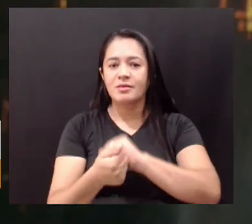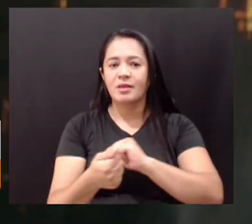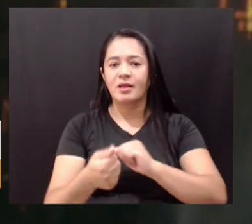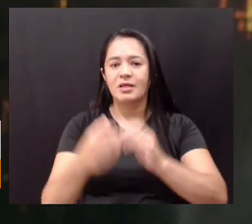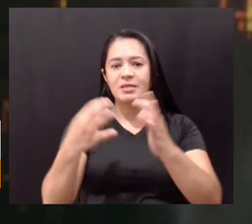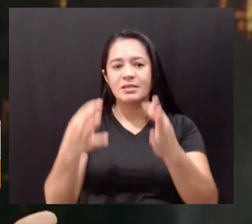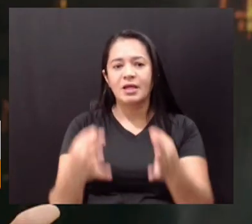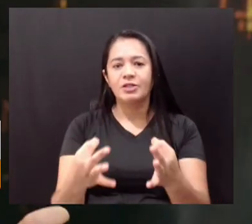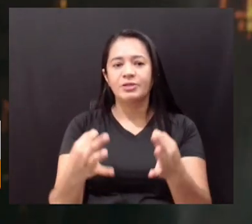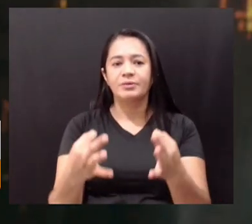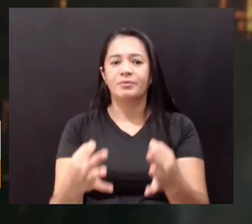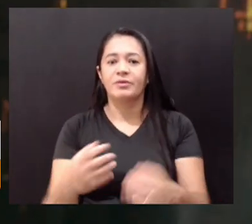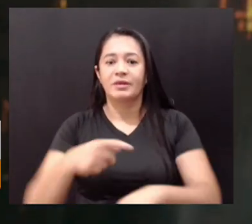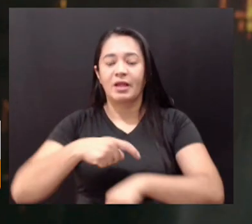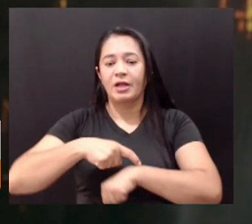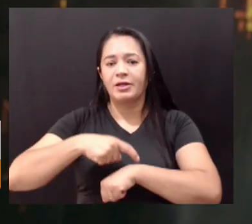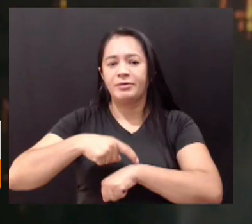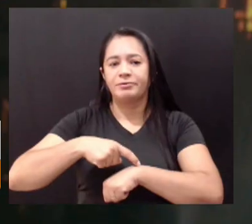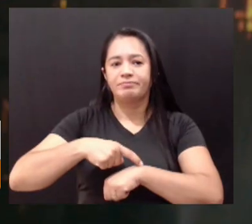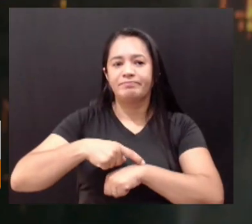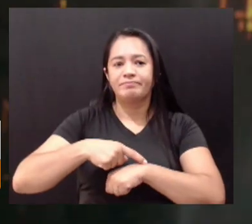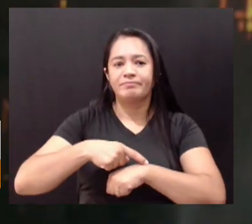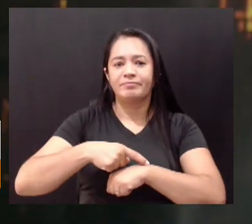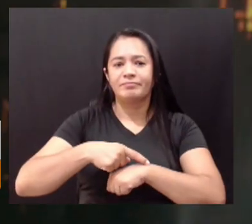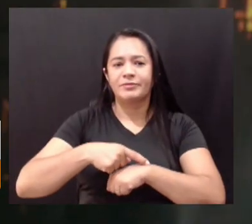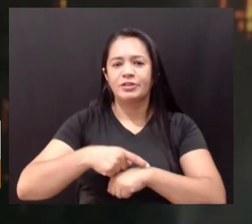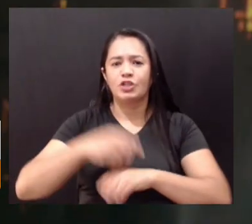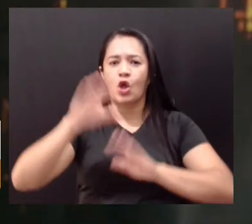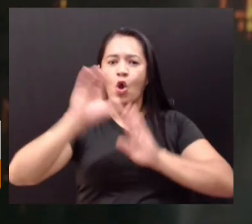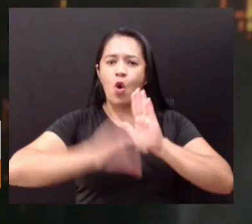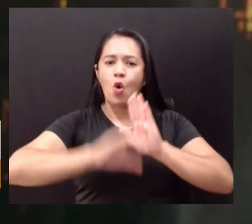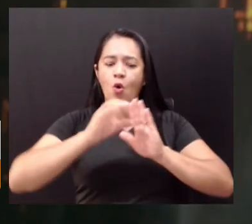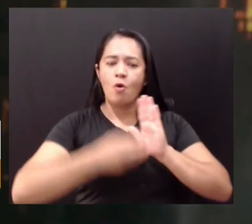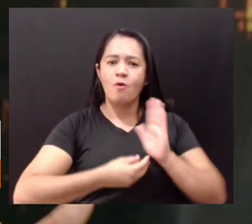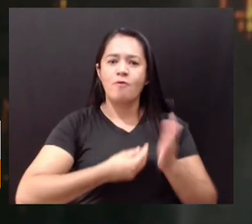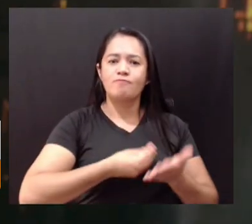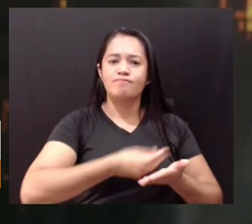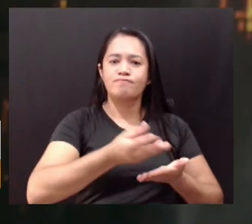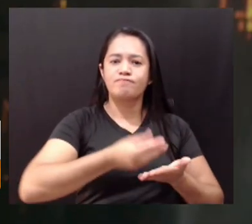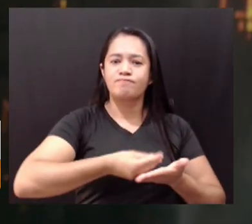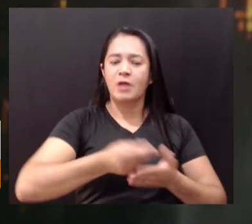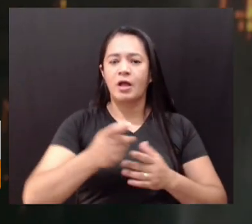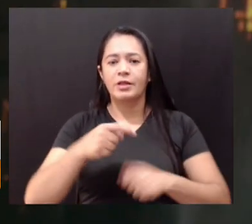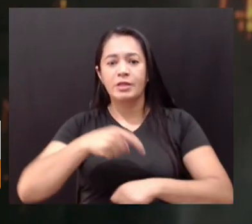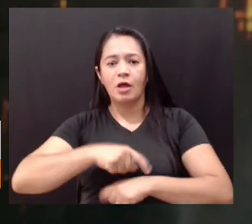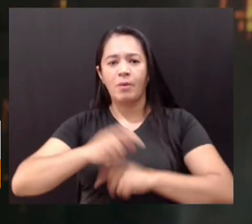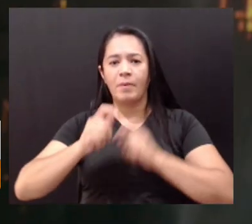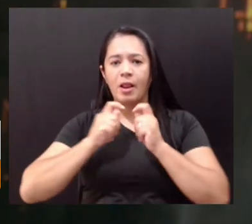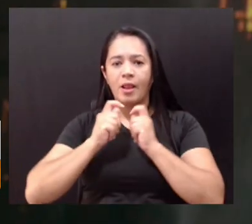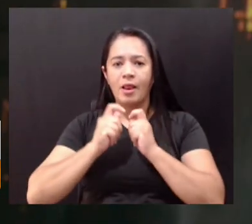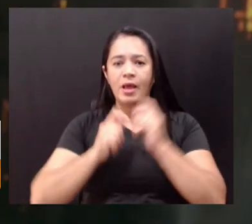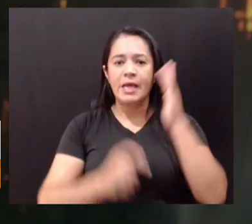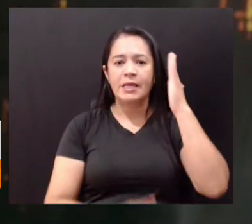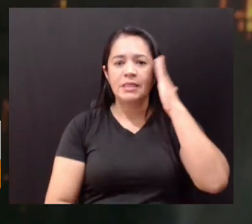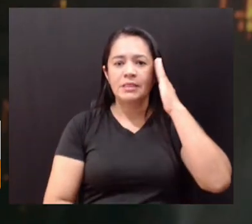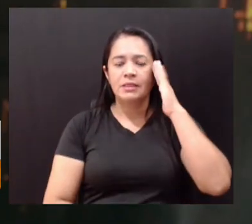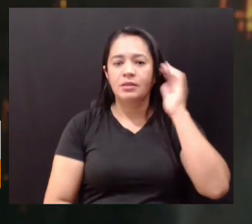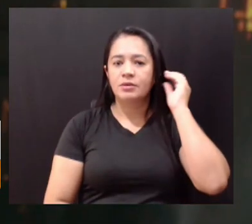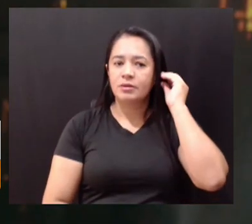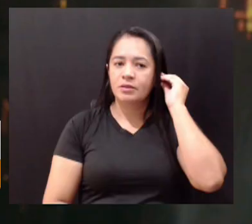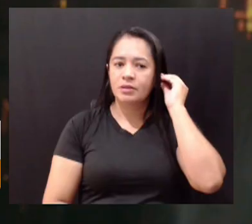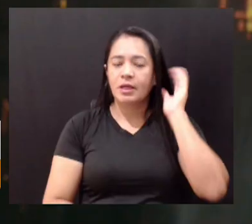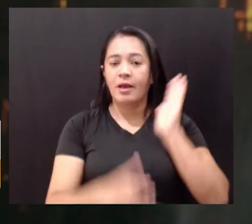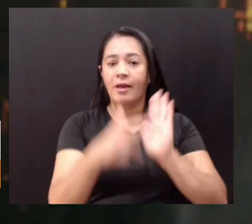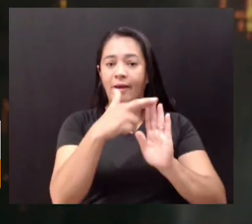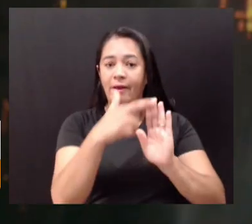hora de entregar um currículo, na hora de ir para uma entrevista e entender que as regras estão aí e